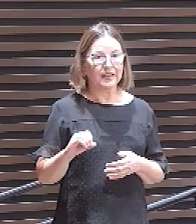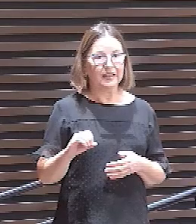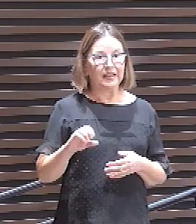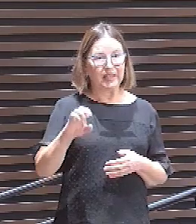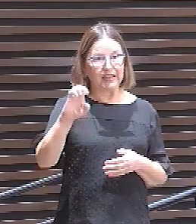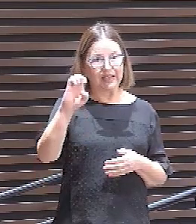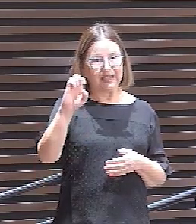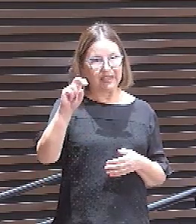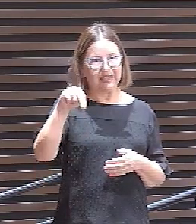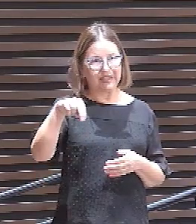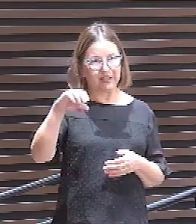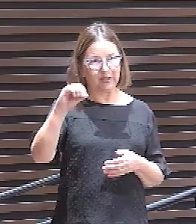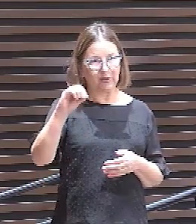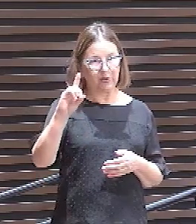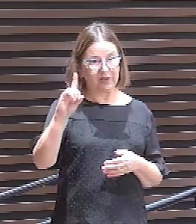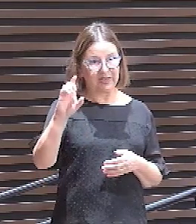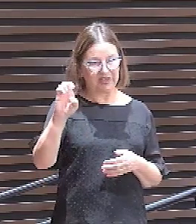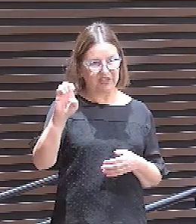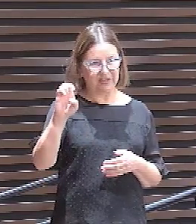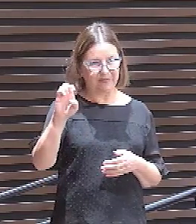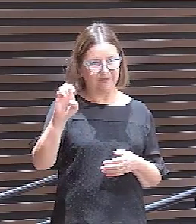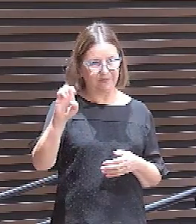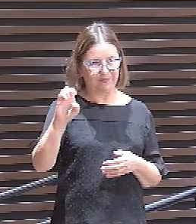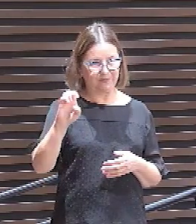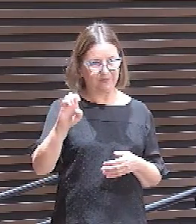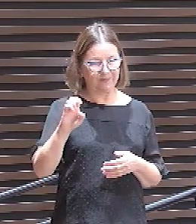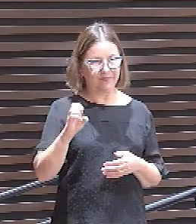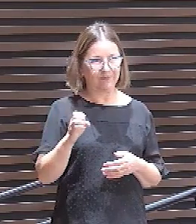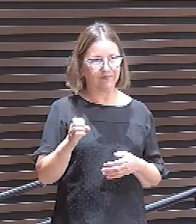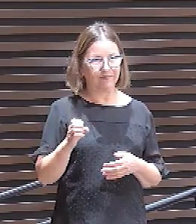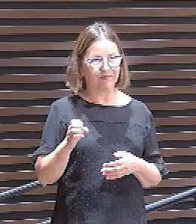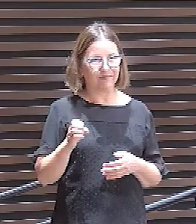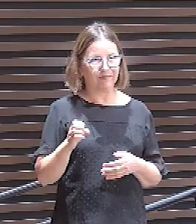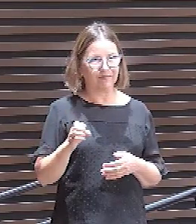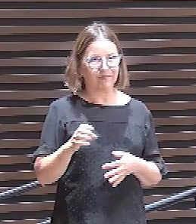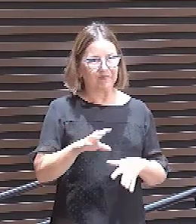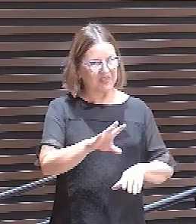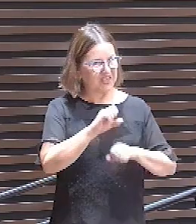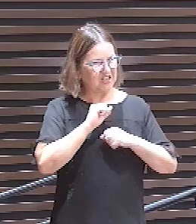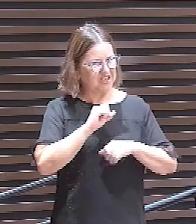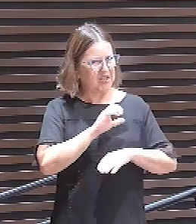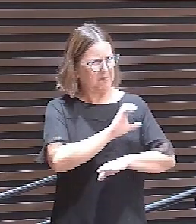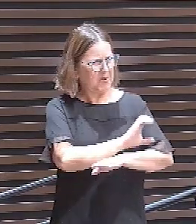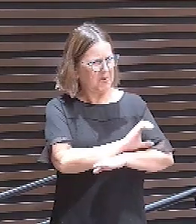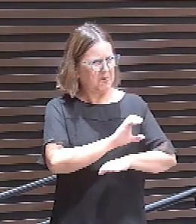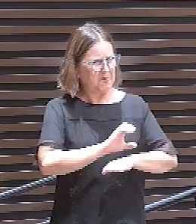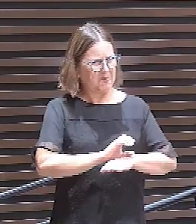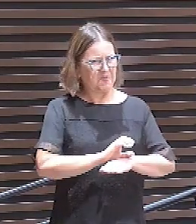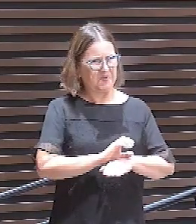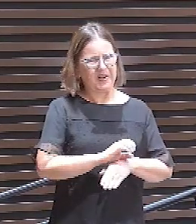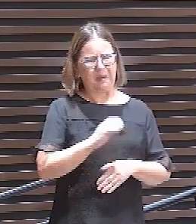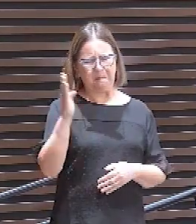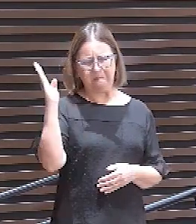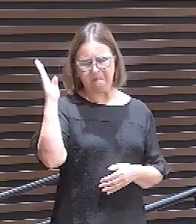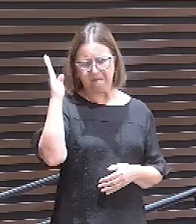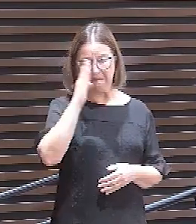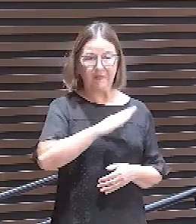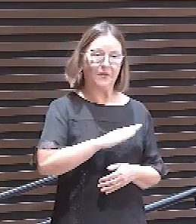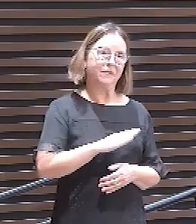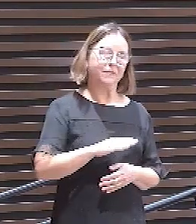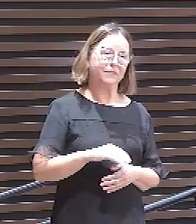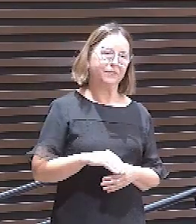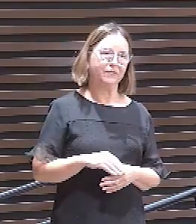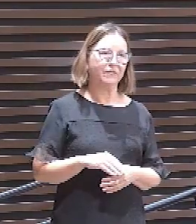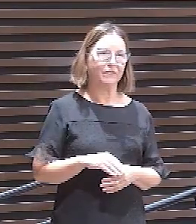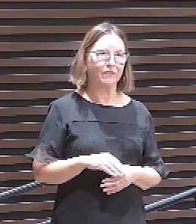cultura extremamente humanística e perversa. Basta você dar